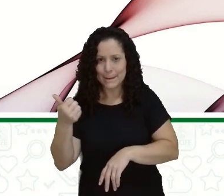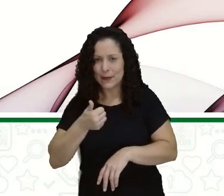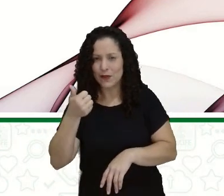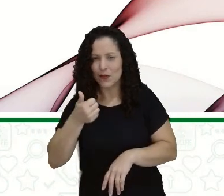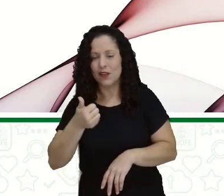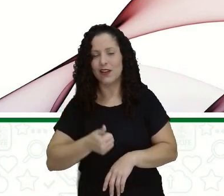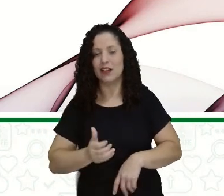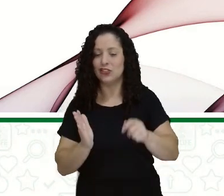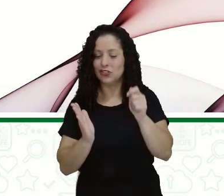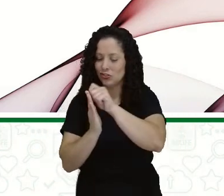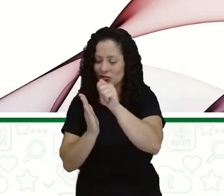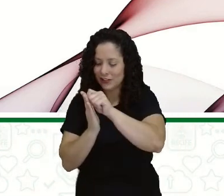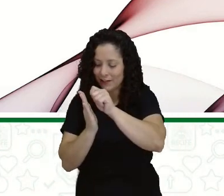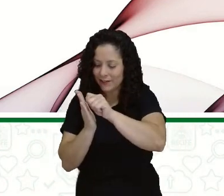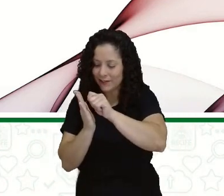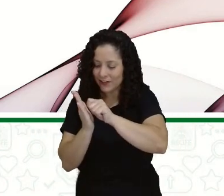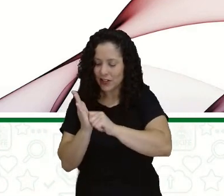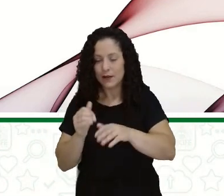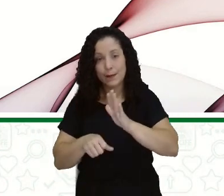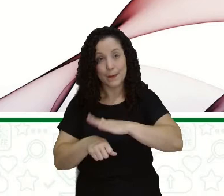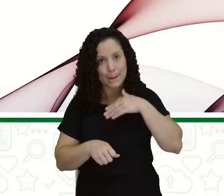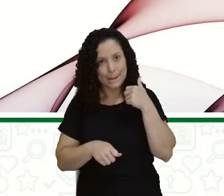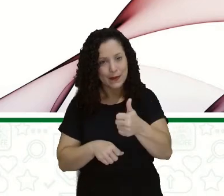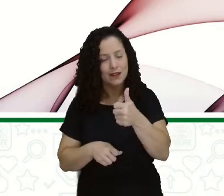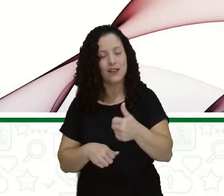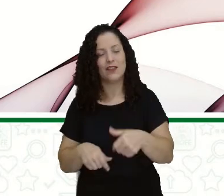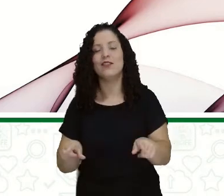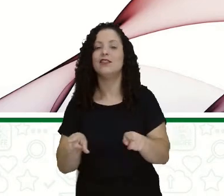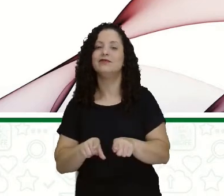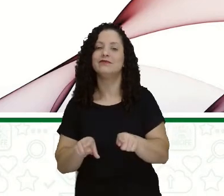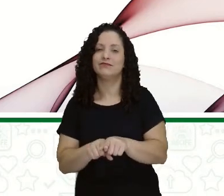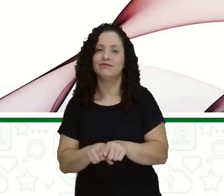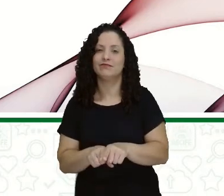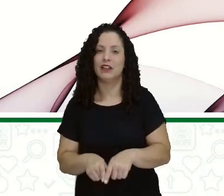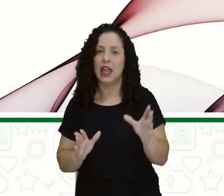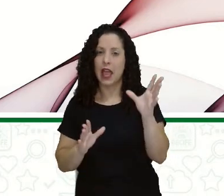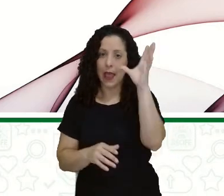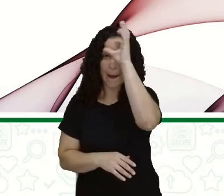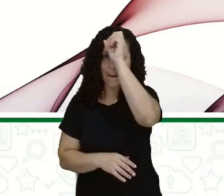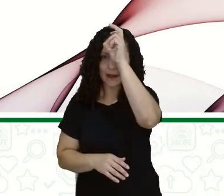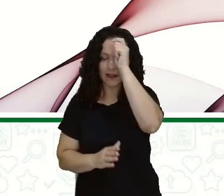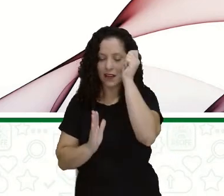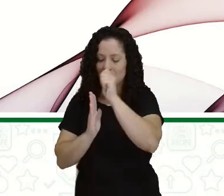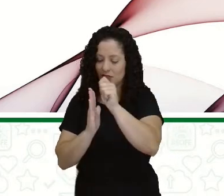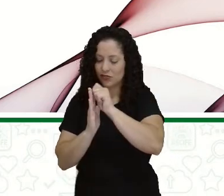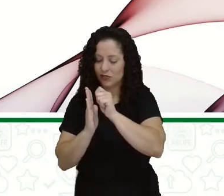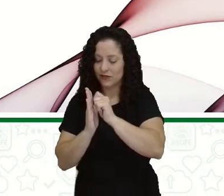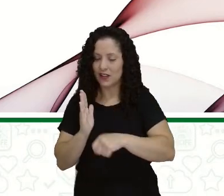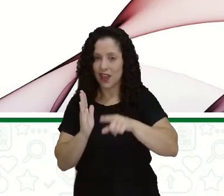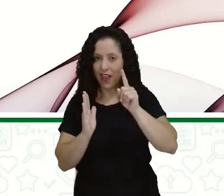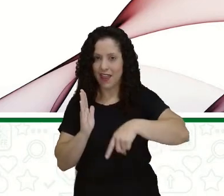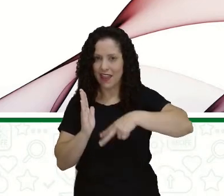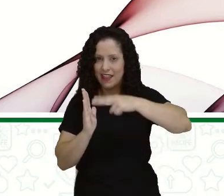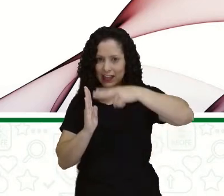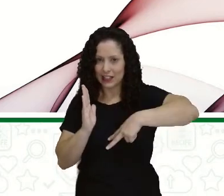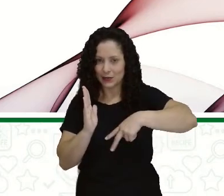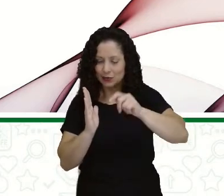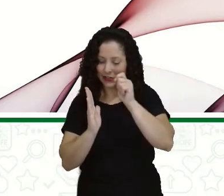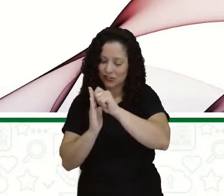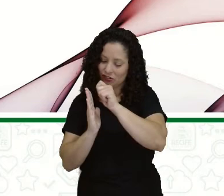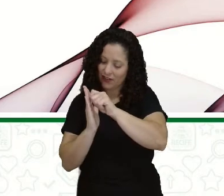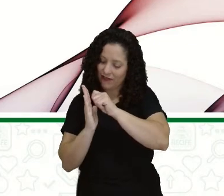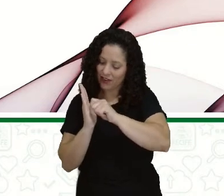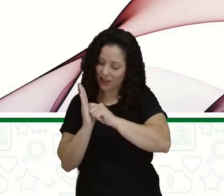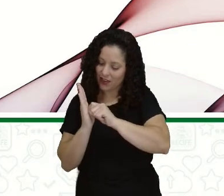você escrever, você vai se aprimorar. A melhor forma de aprender ortografia é lendo e escrevendo,